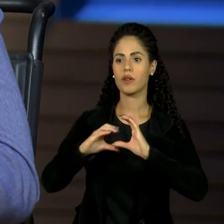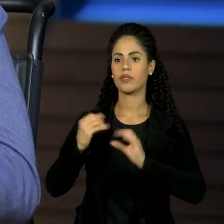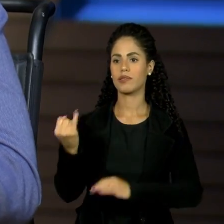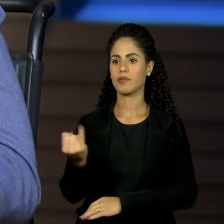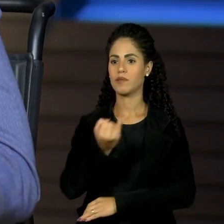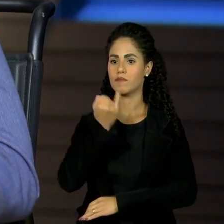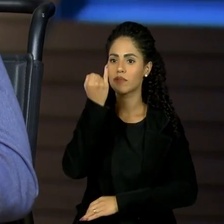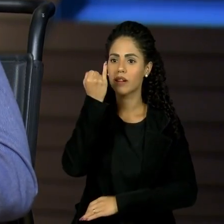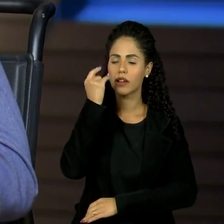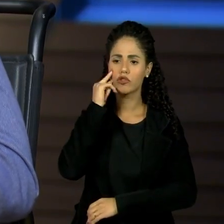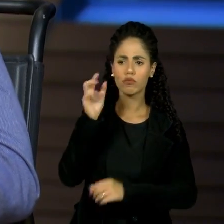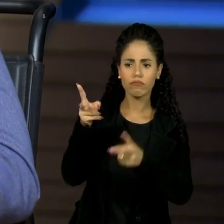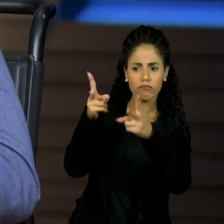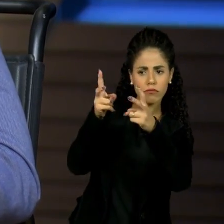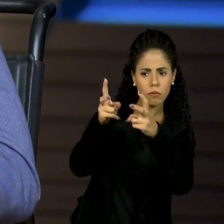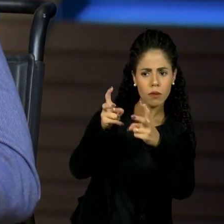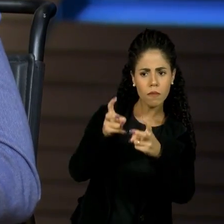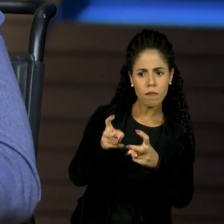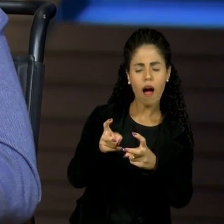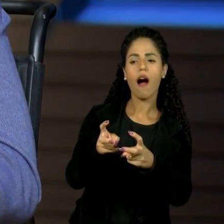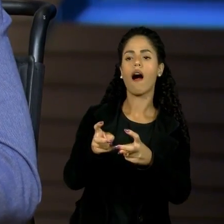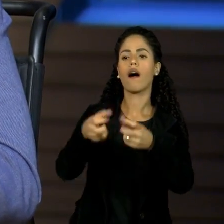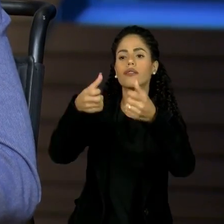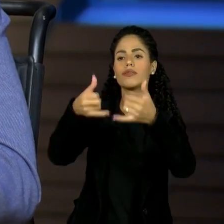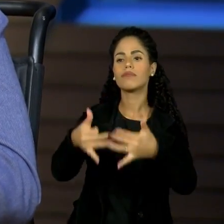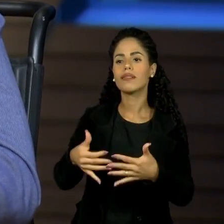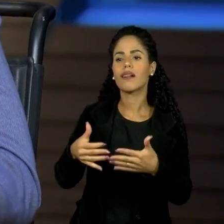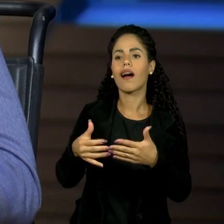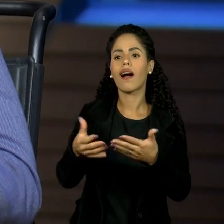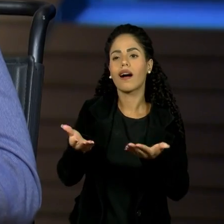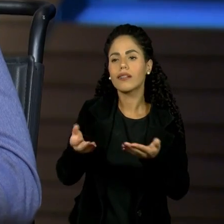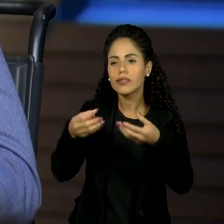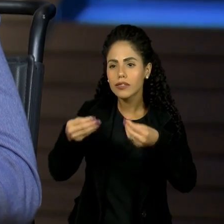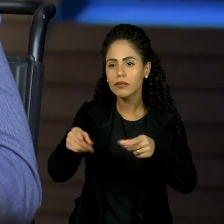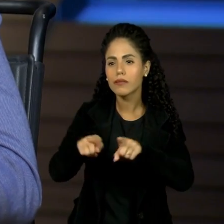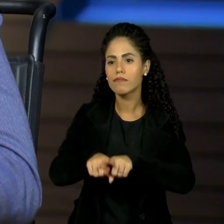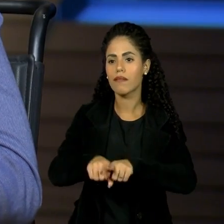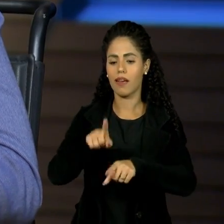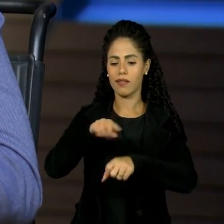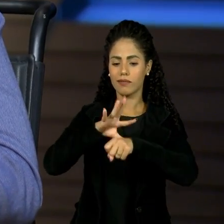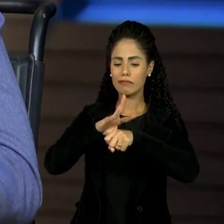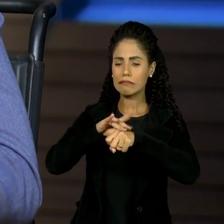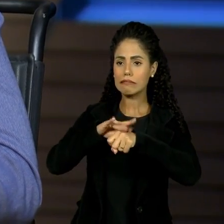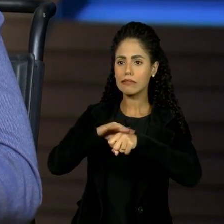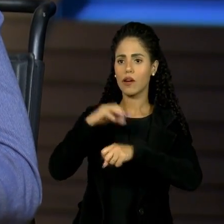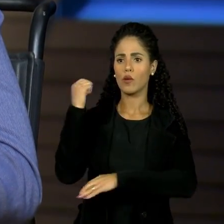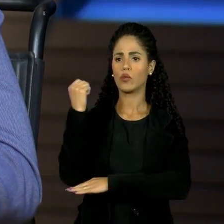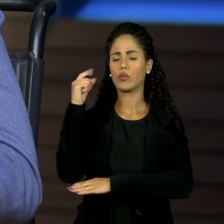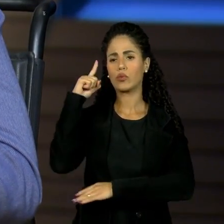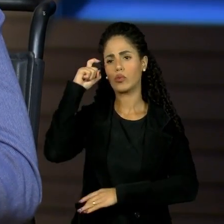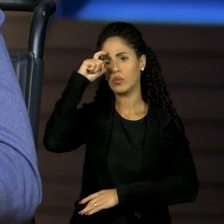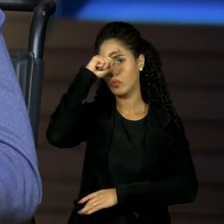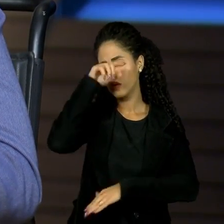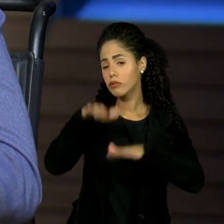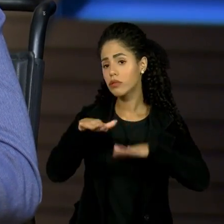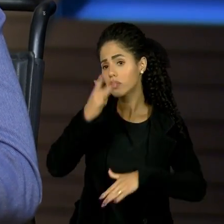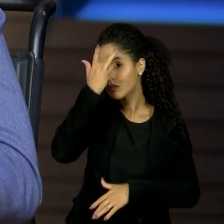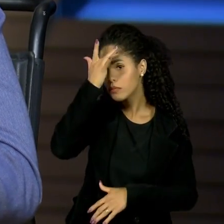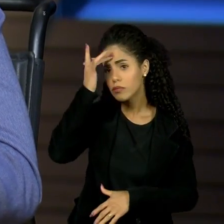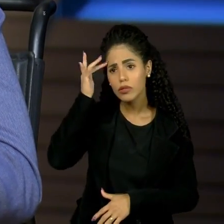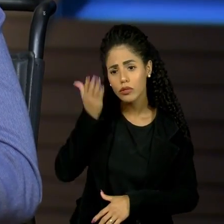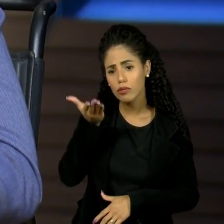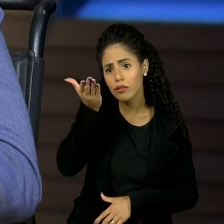do perceber essa condição da doença ameaçadora de vida, faz com que a pessoa